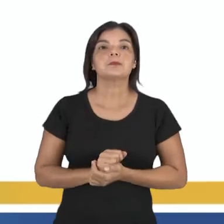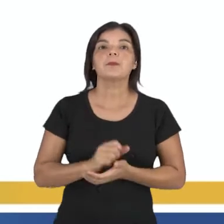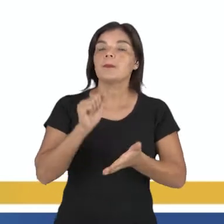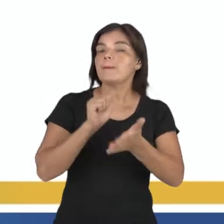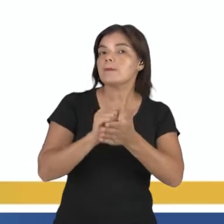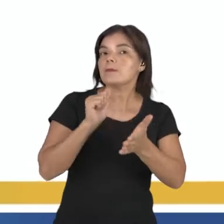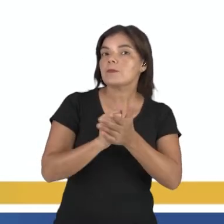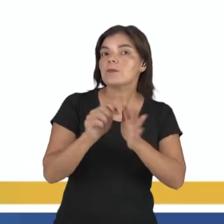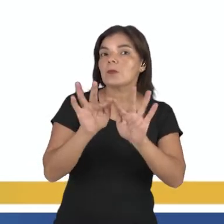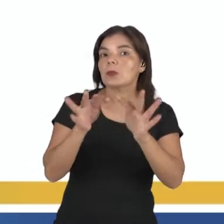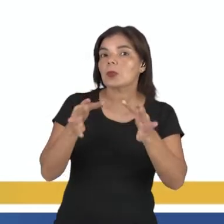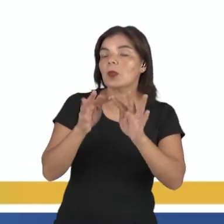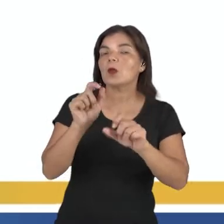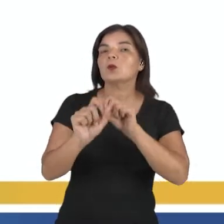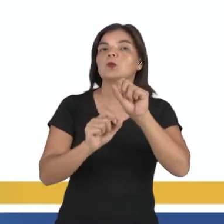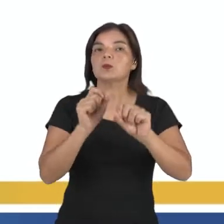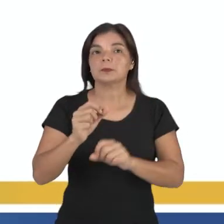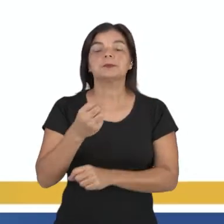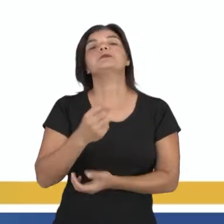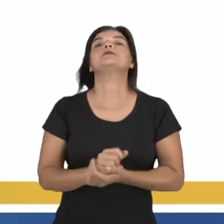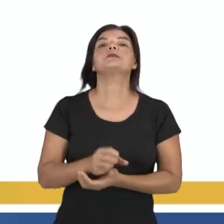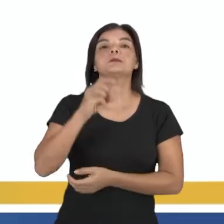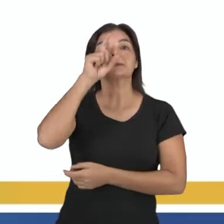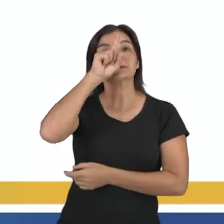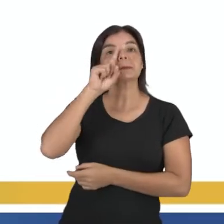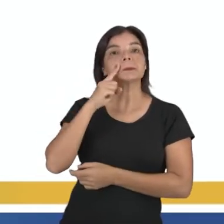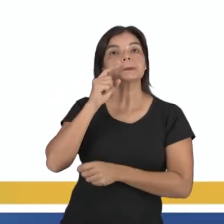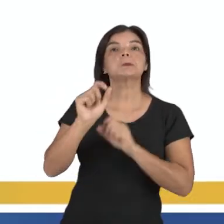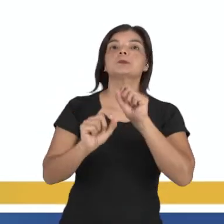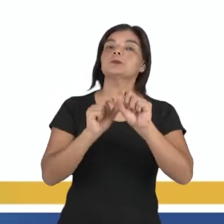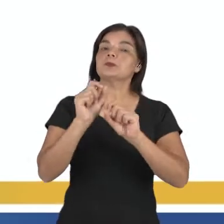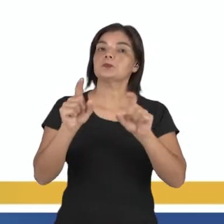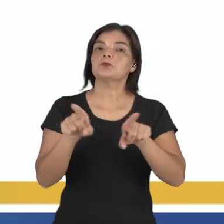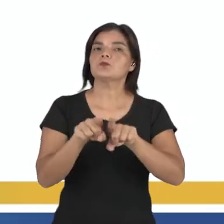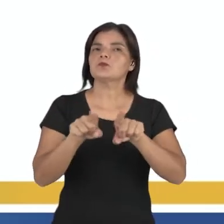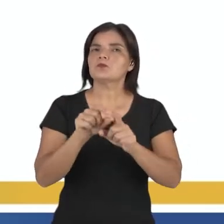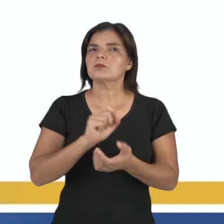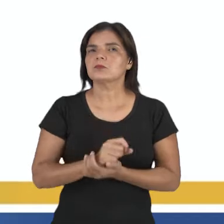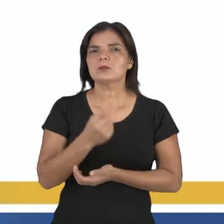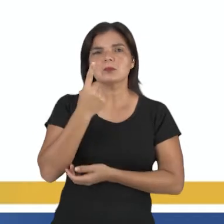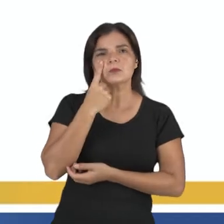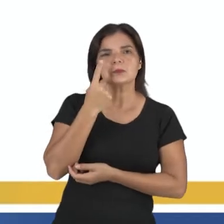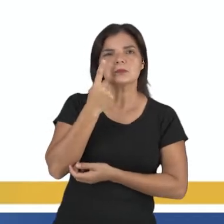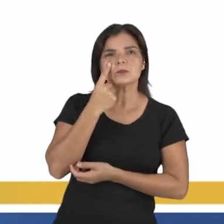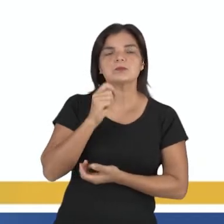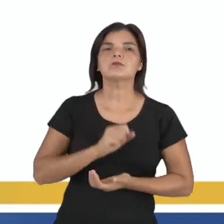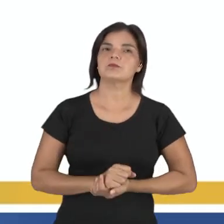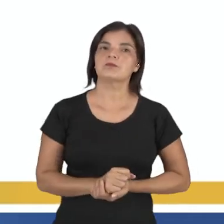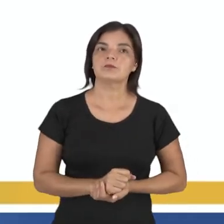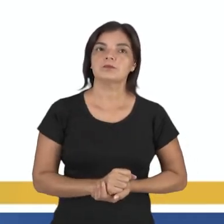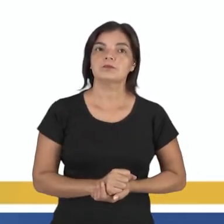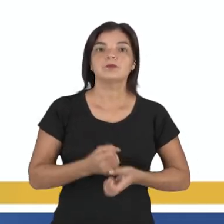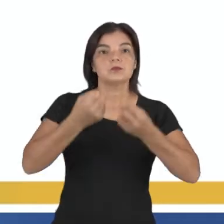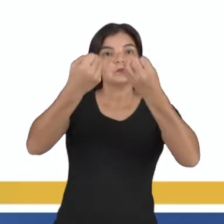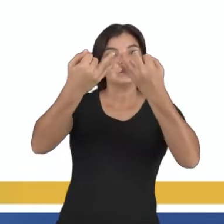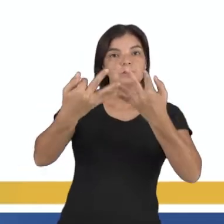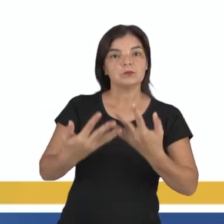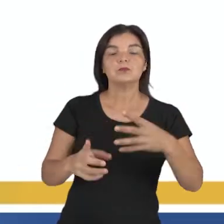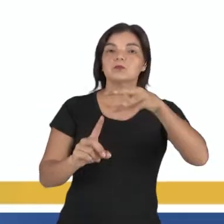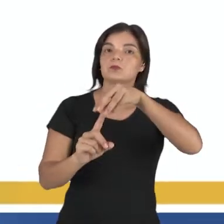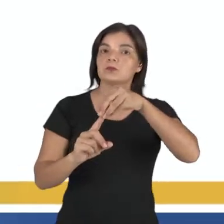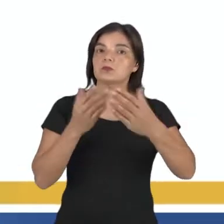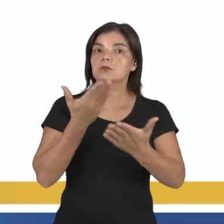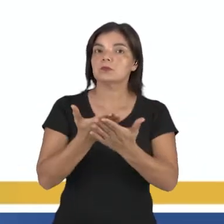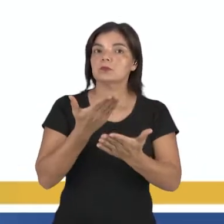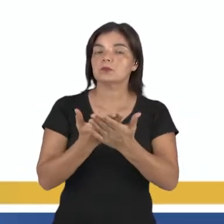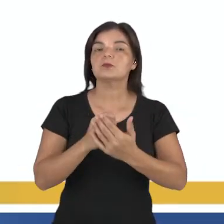obra, simplesmente, Émile Durkheim ele chamou a atenção no sentido de definir o seu objeto